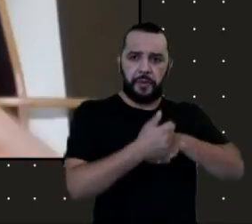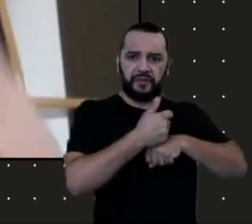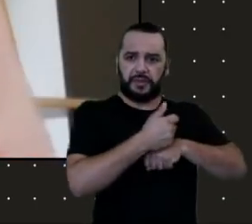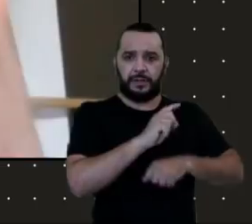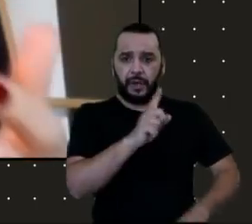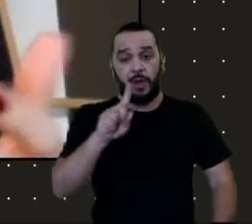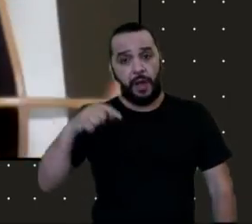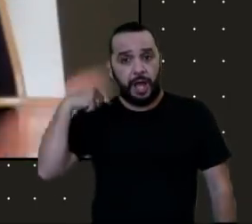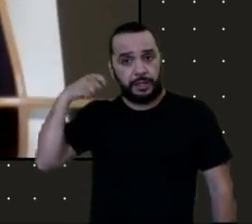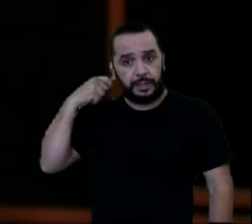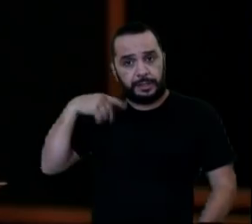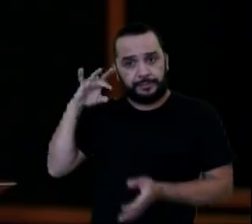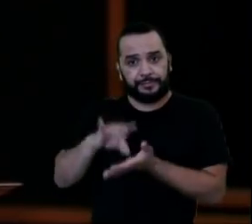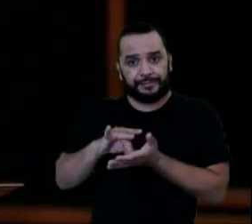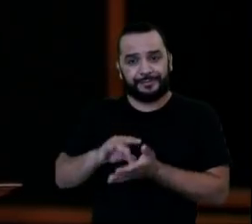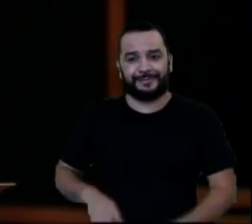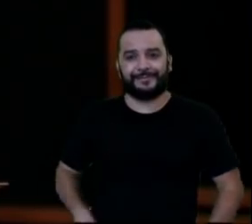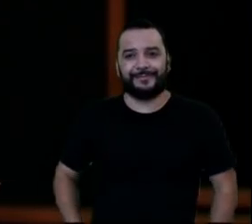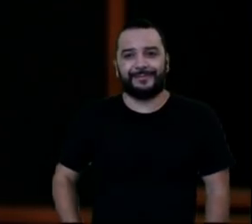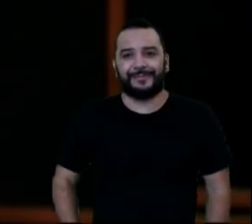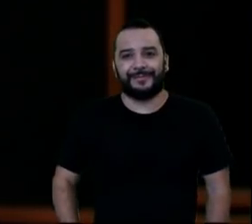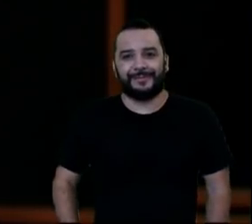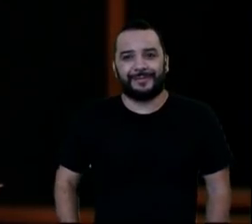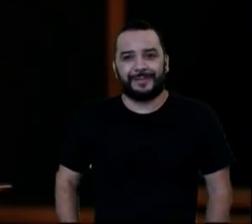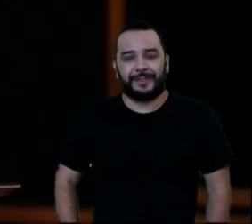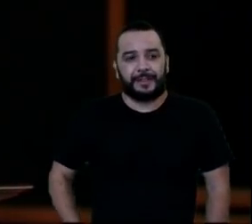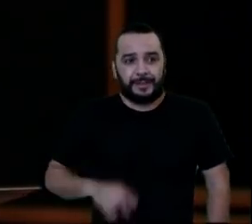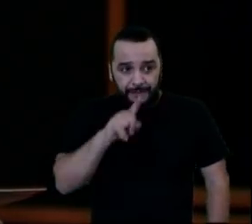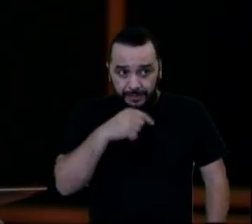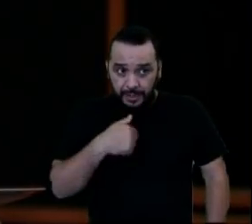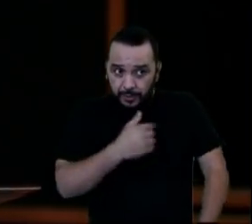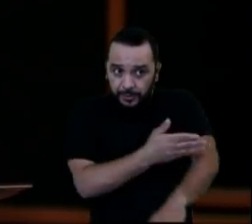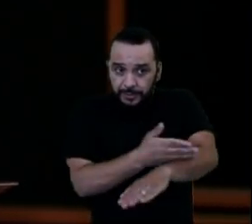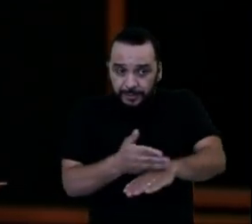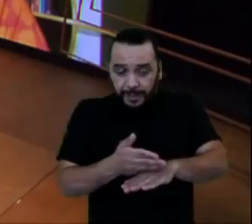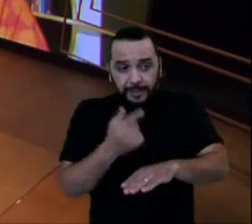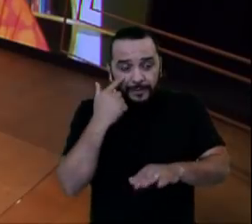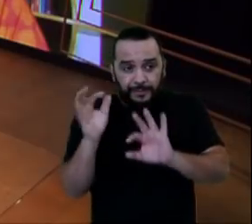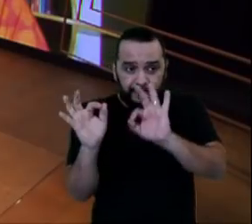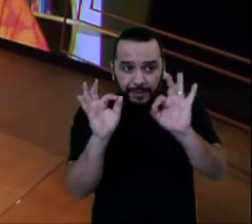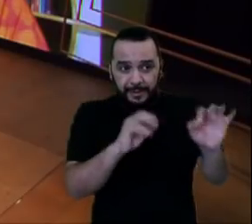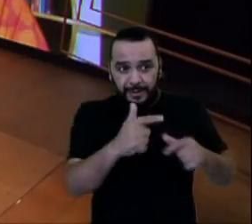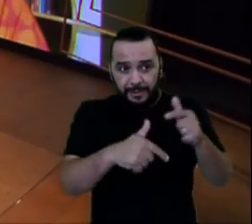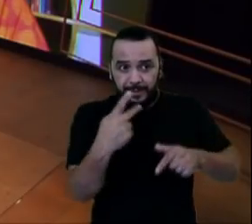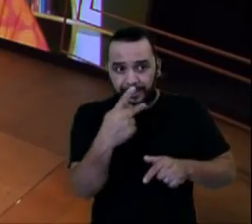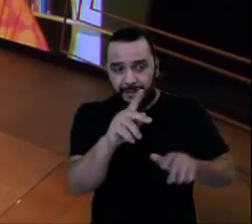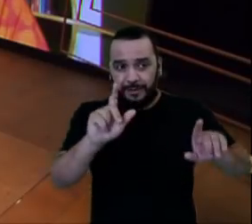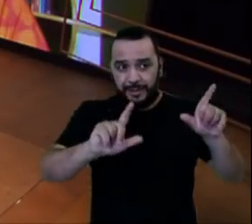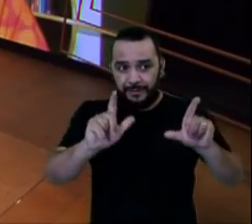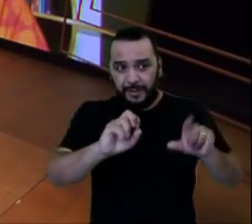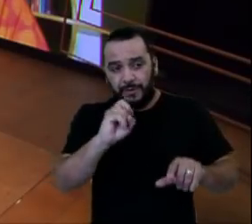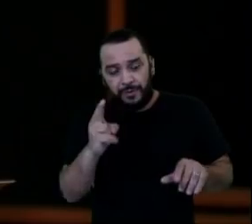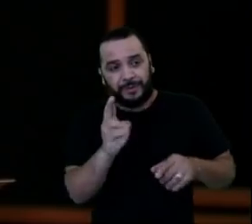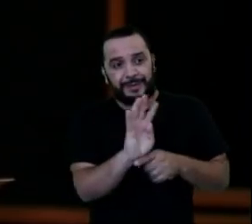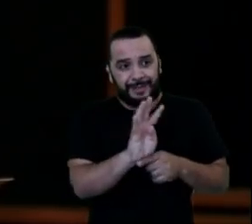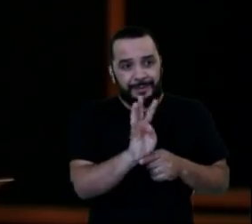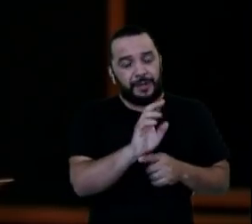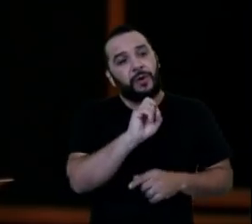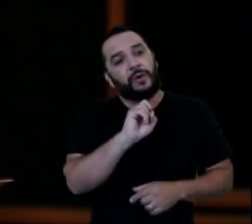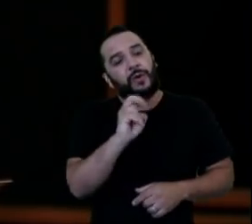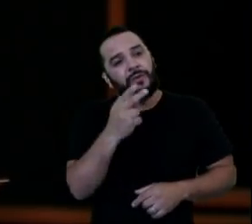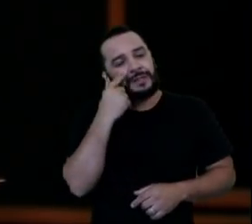de cantar em todos os meus espetáculos. Então, a música continua, eu continuo cantando, como continuo dançando, mas eu